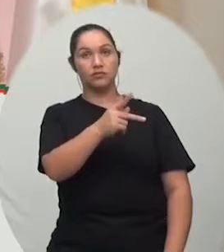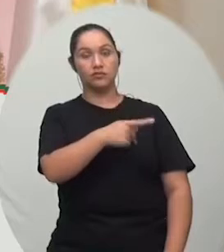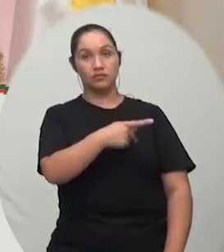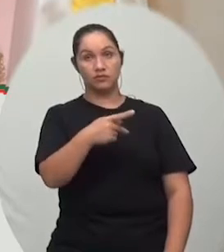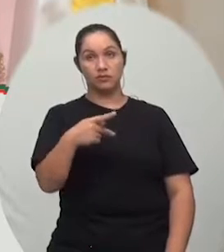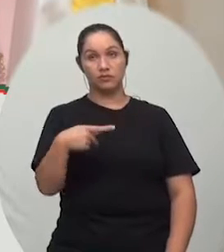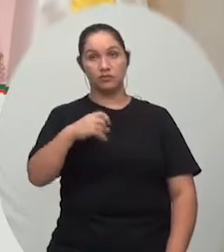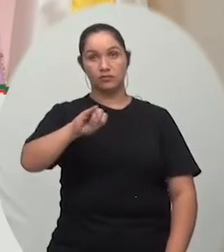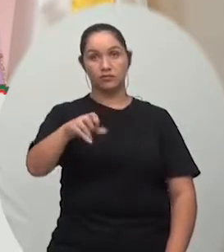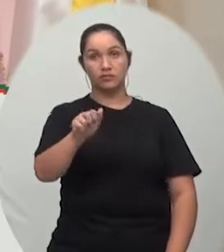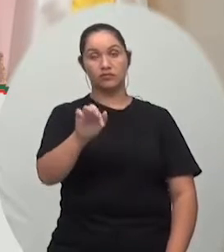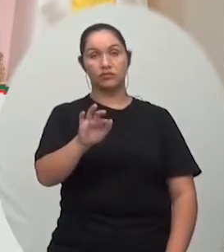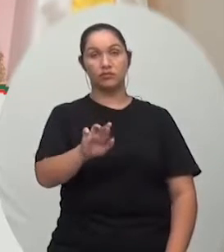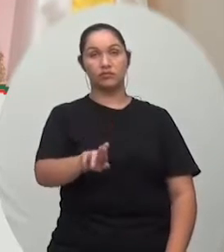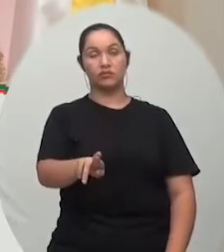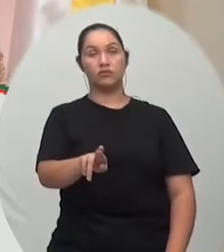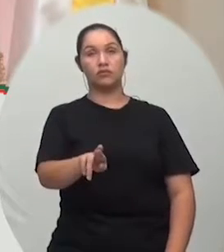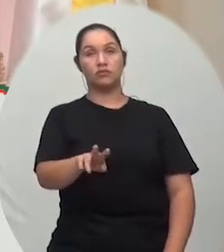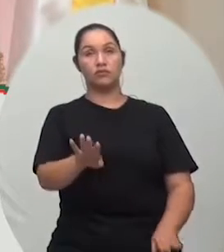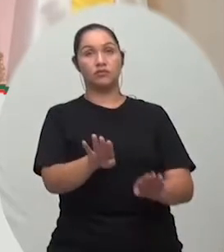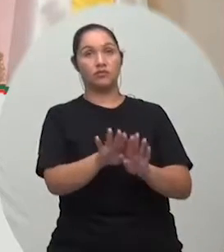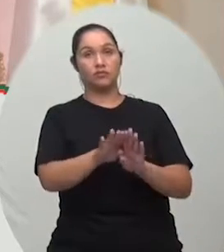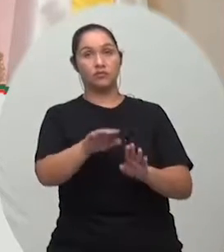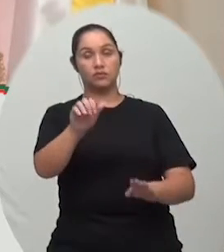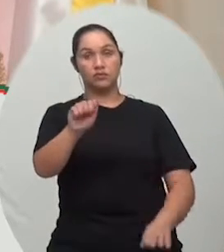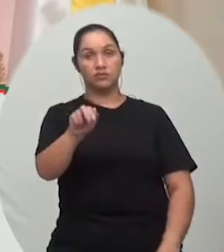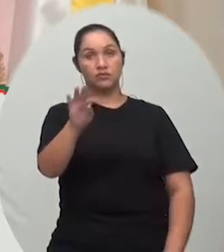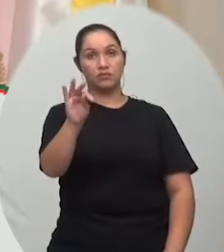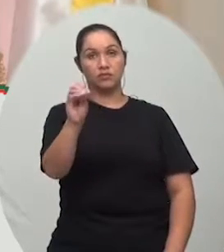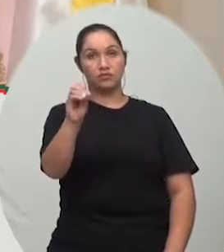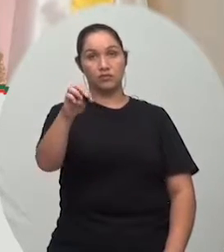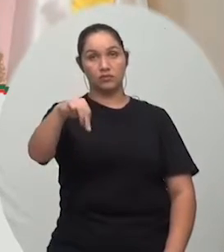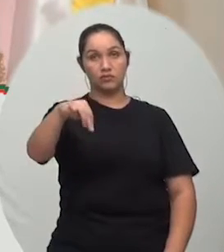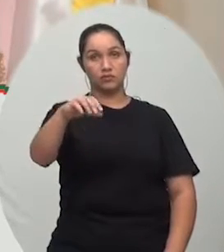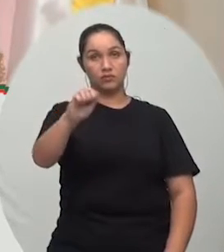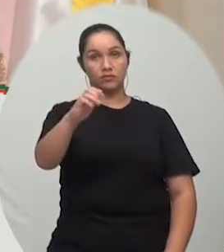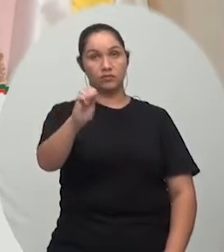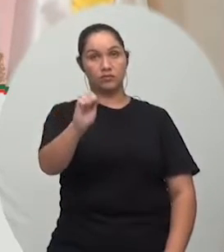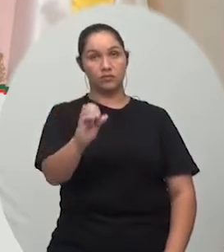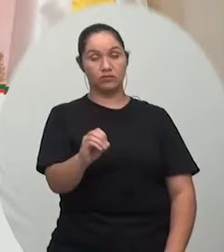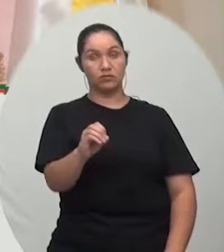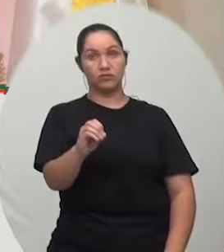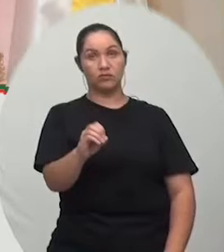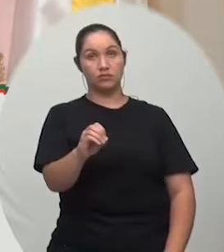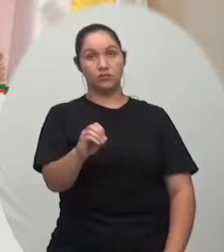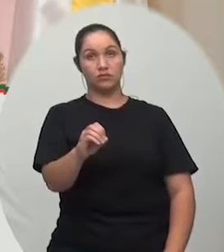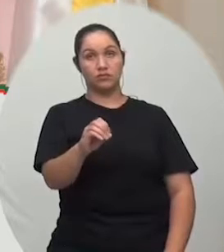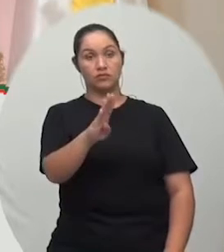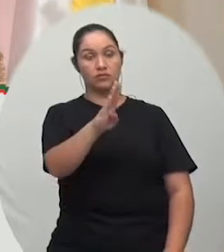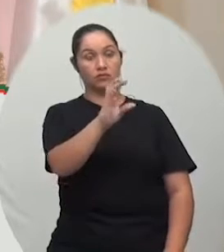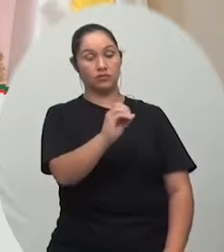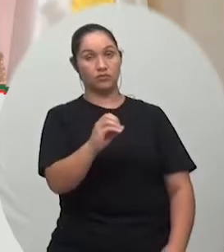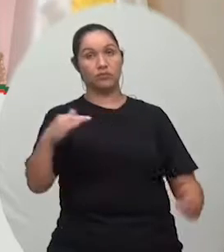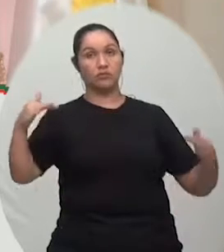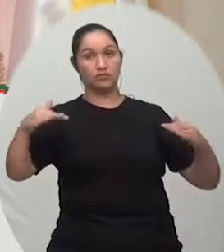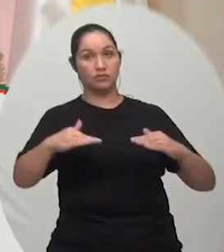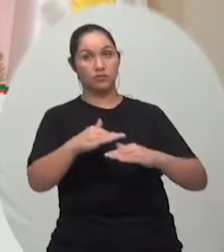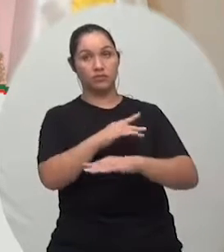de trânsito. Então, no meu acidente foram feitos os boletins manuais, certo? Depois alguém vai